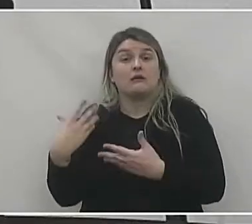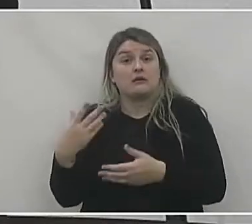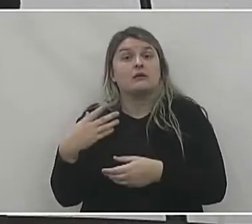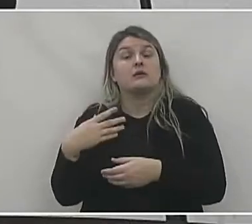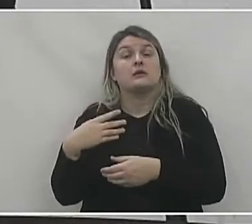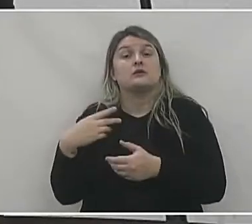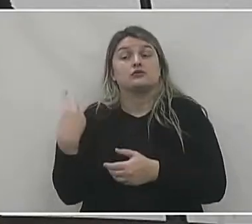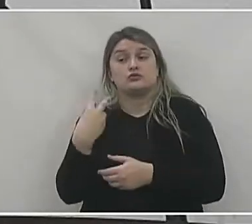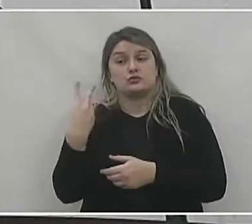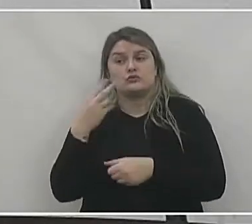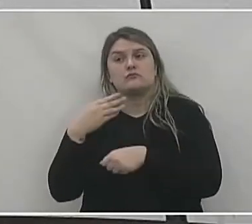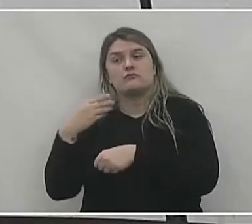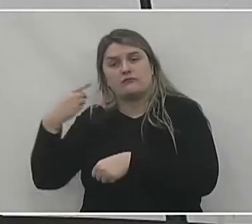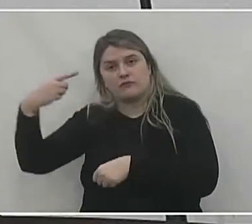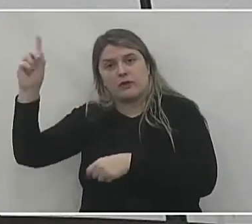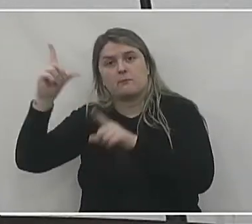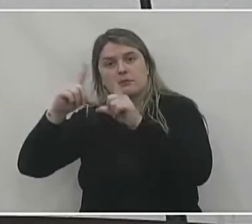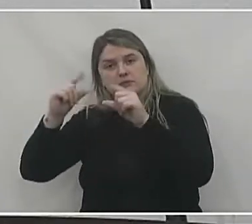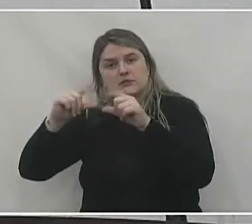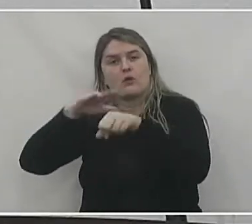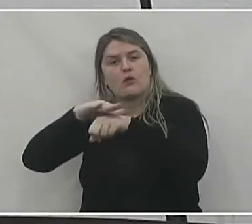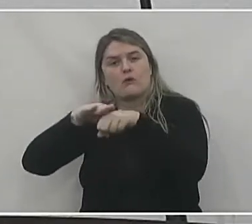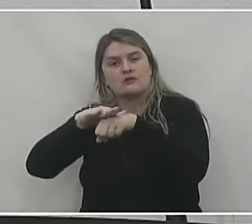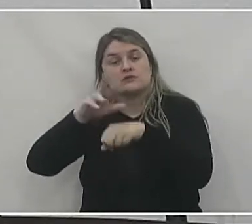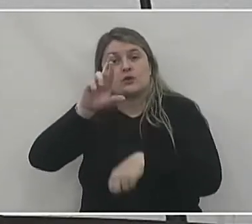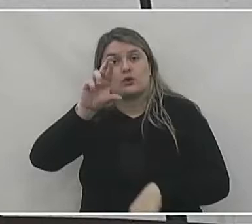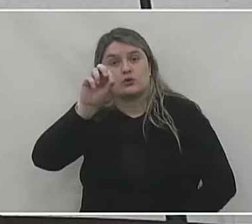amigo Rogério Marinho e dizer, olha, essa